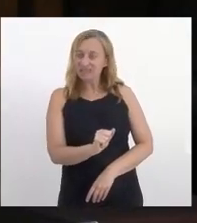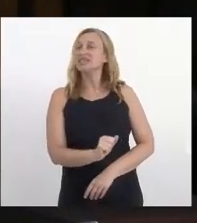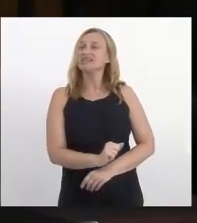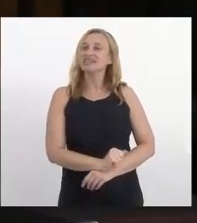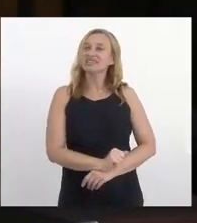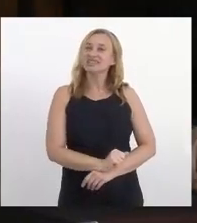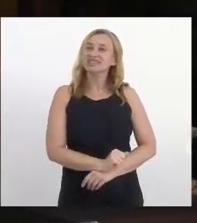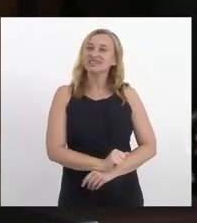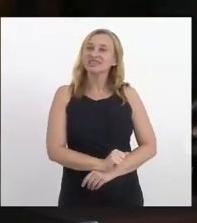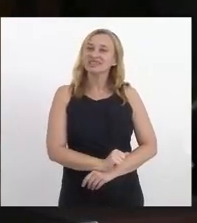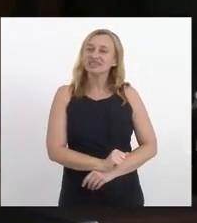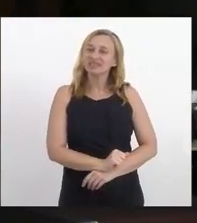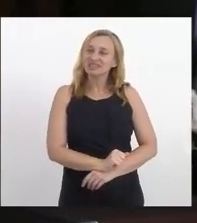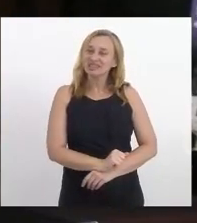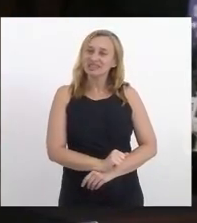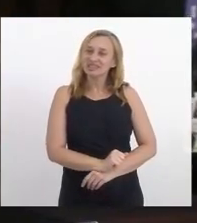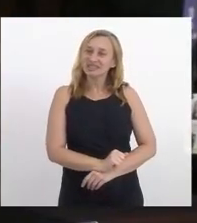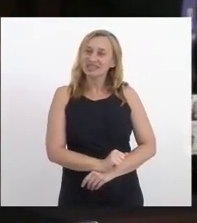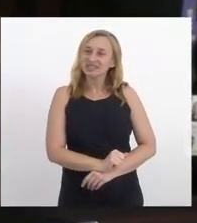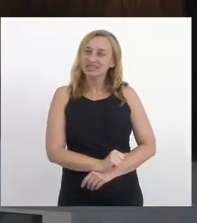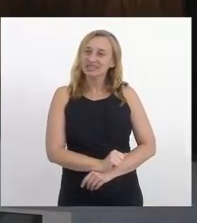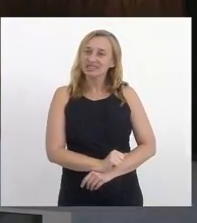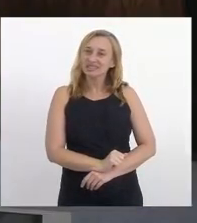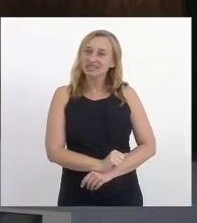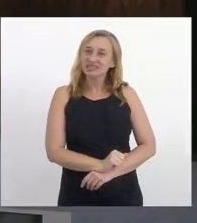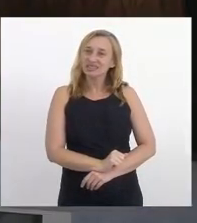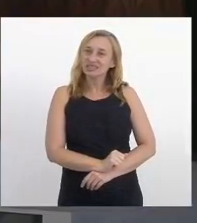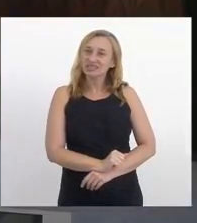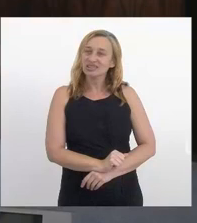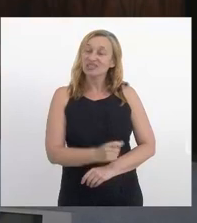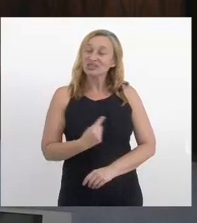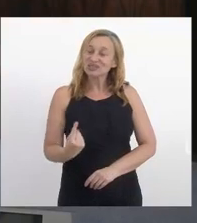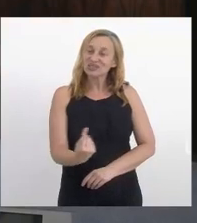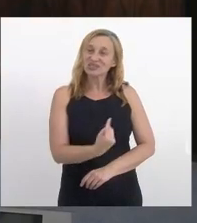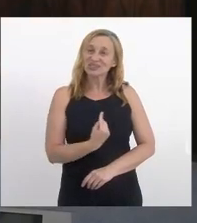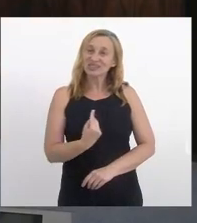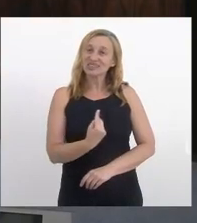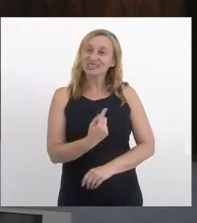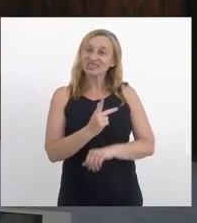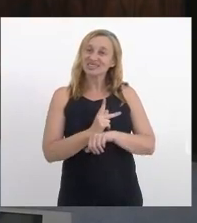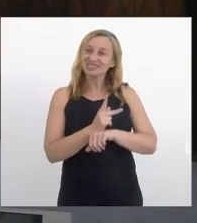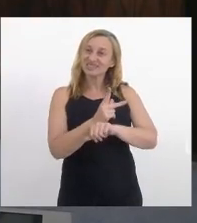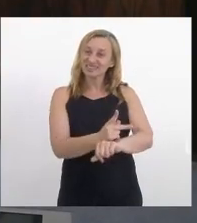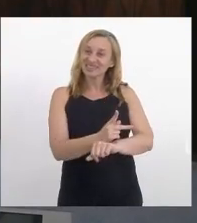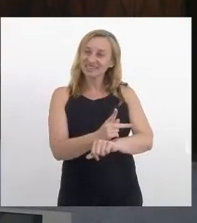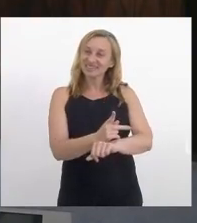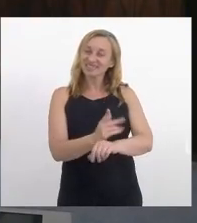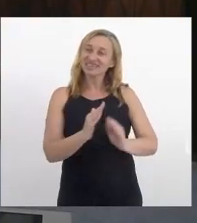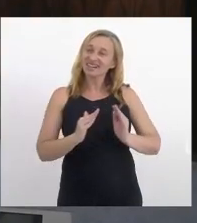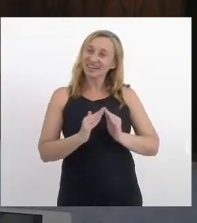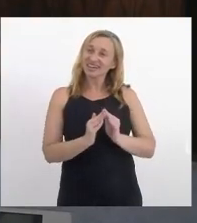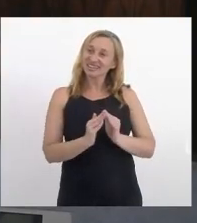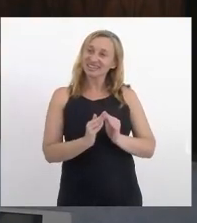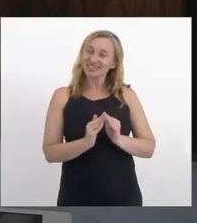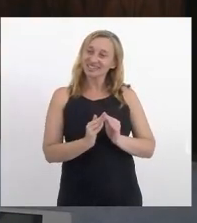Lacerda, Luzia Lacerda, com a nossa mais importante honraria, que é a